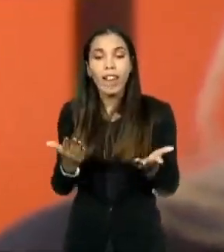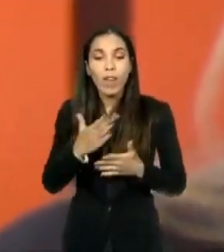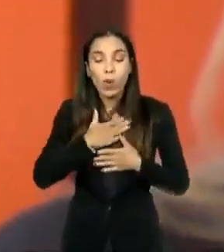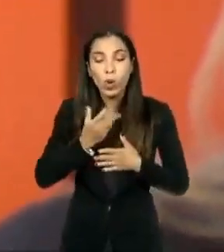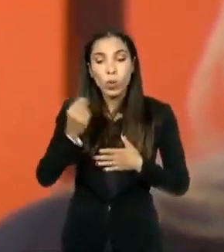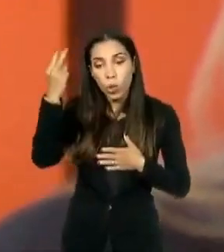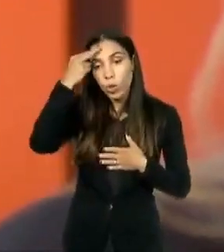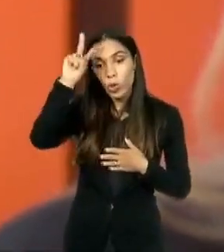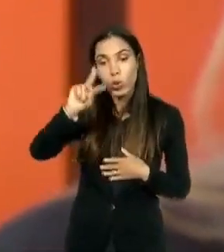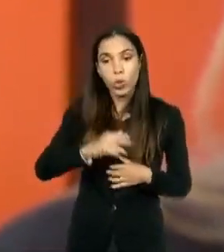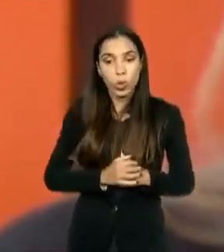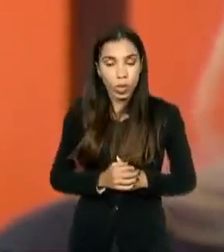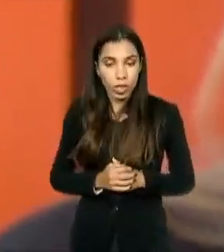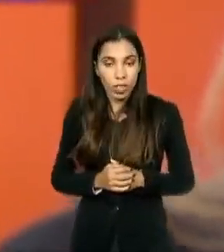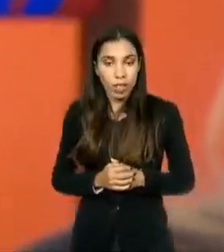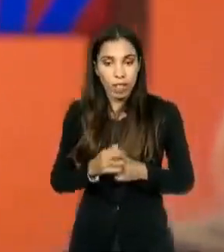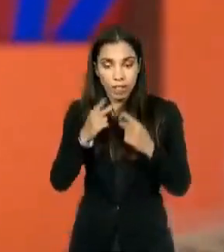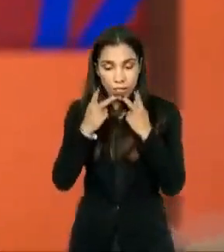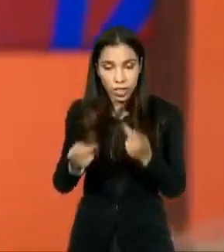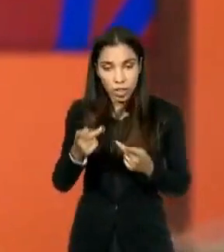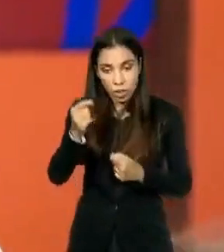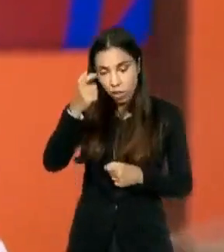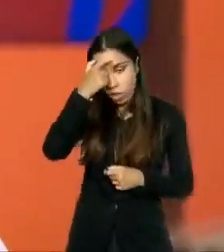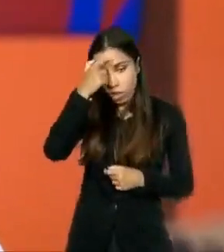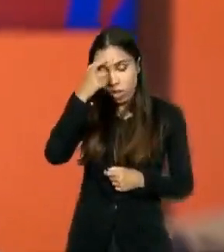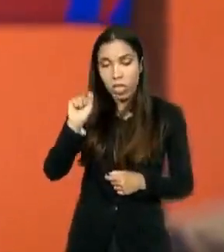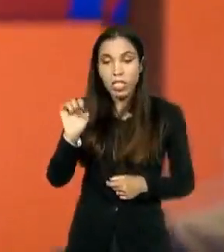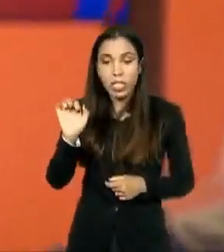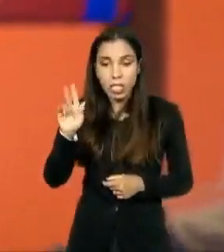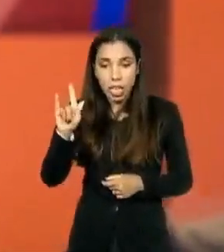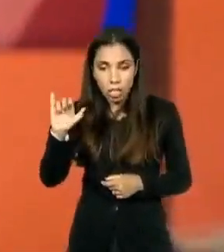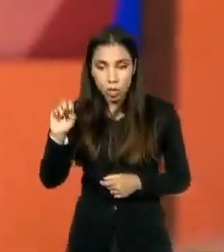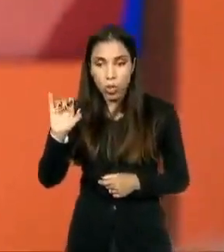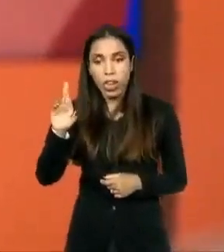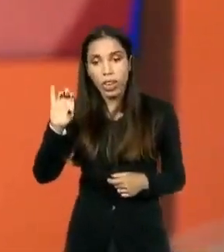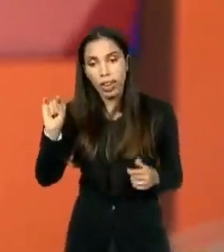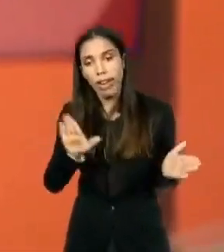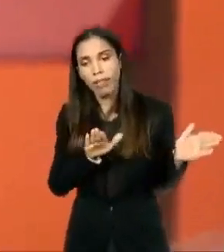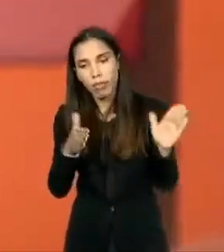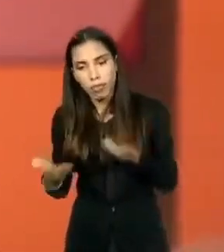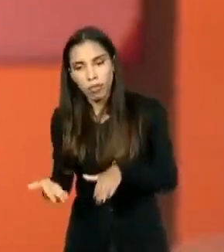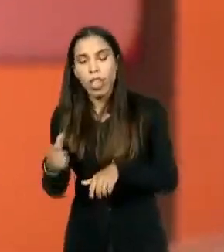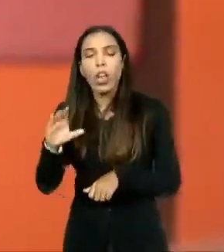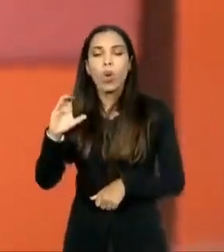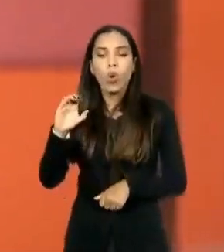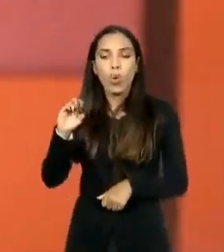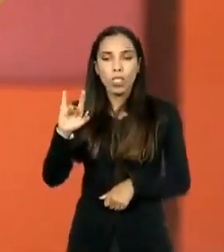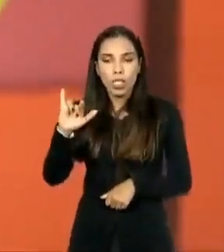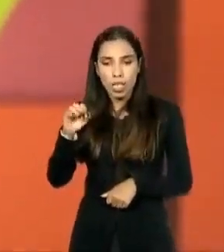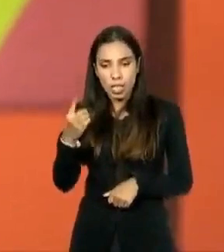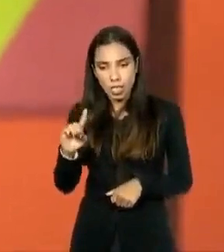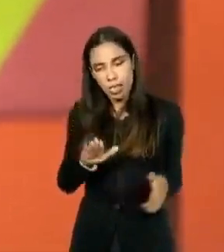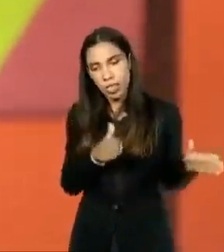lembrar muito, assim, eu gostaria de falar em memória aqui do Sérgio Ricardo, que já foi, Dona Conceição, o Marcão e